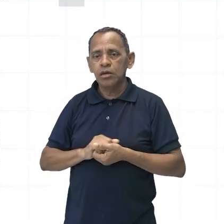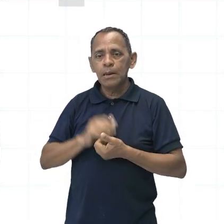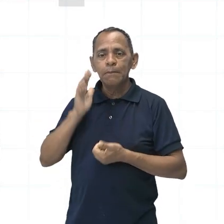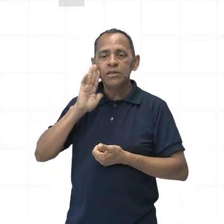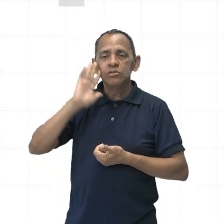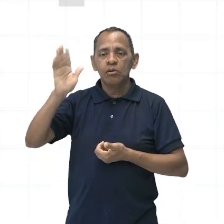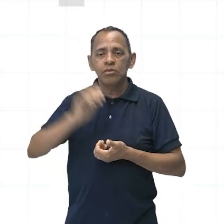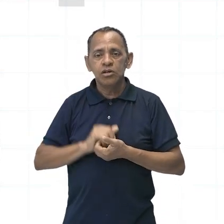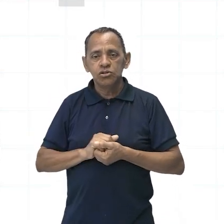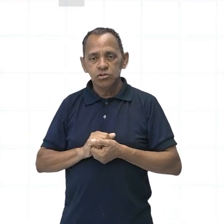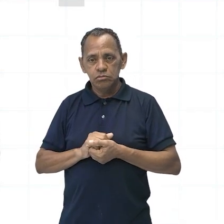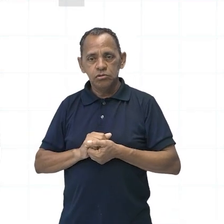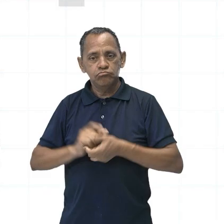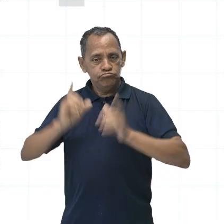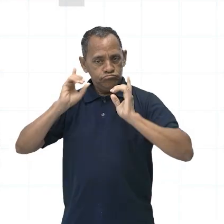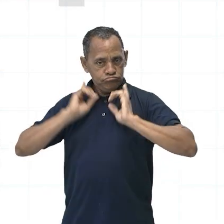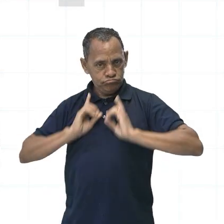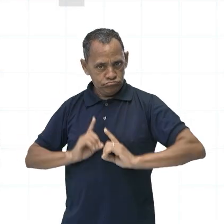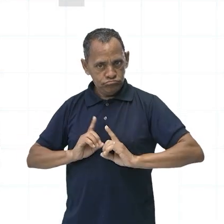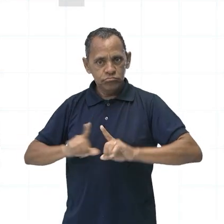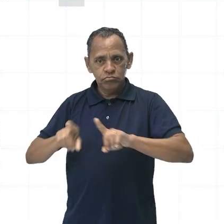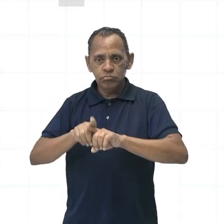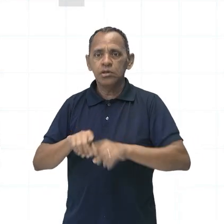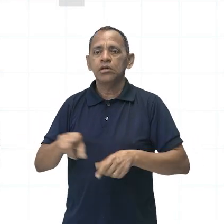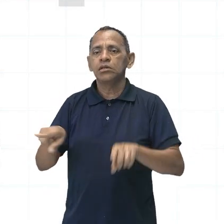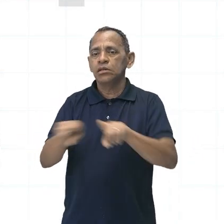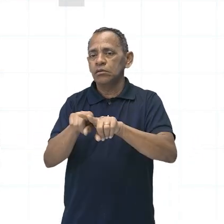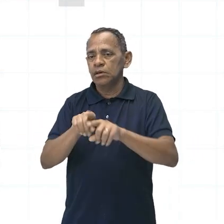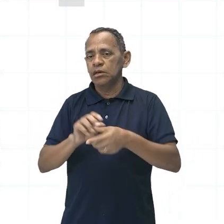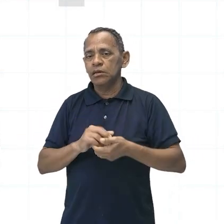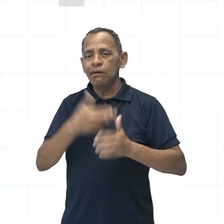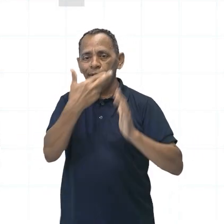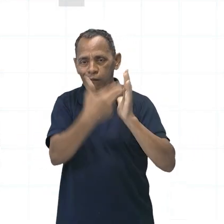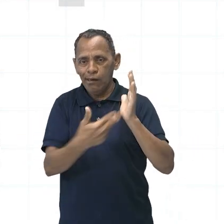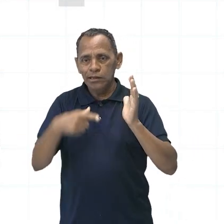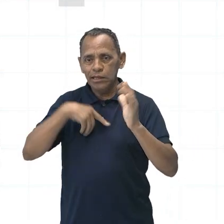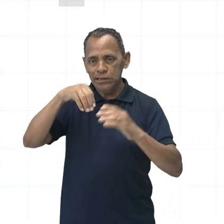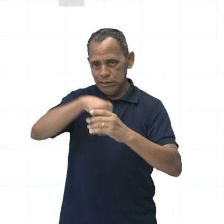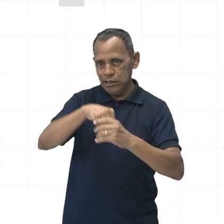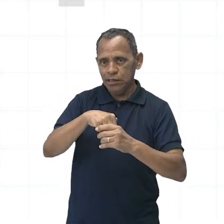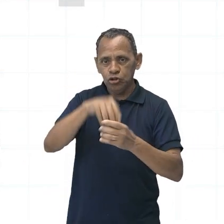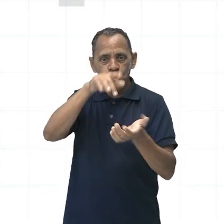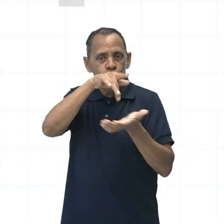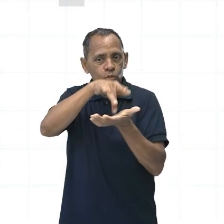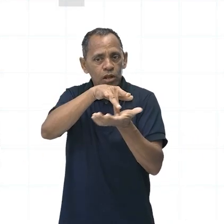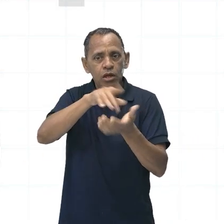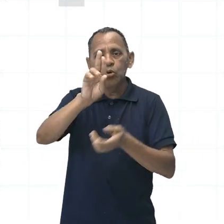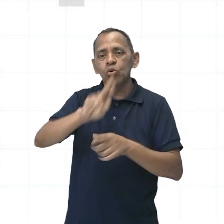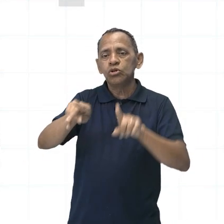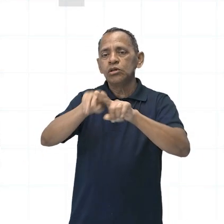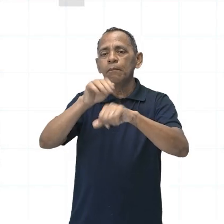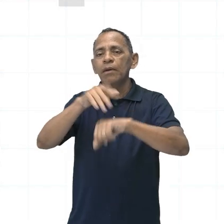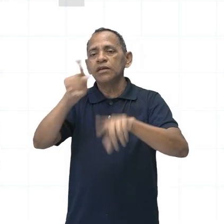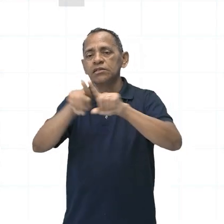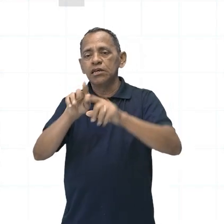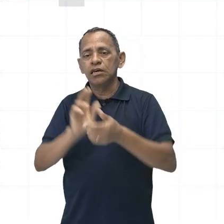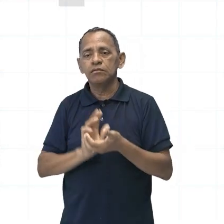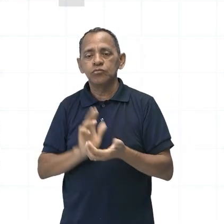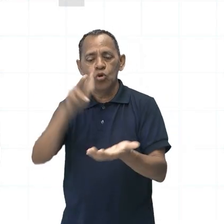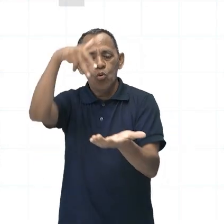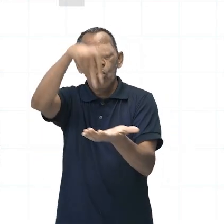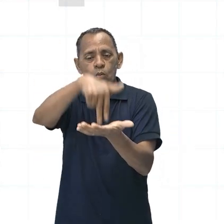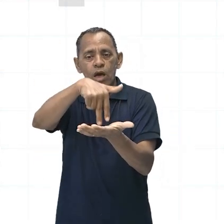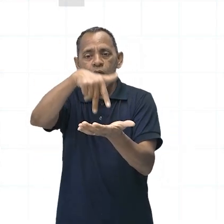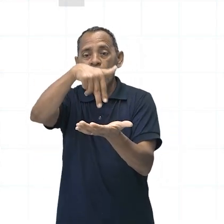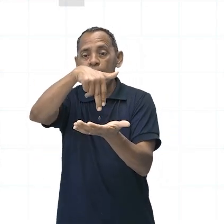a disciplina vai estar presente no balé clássico. E aí utiliza muito o quê? A ponta dos pés.